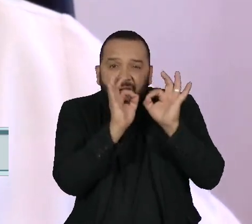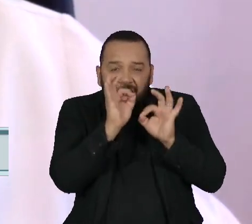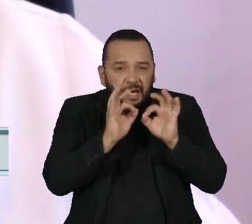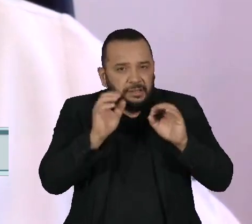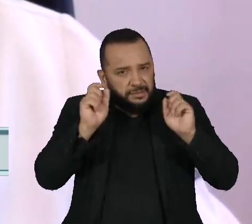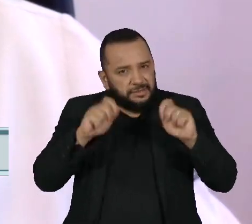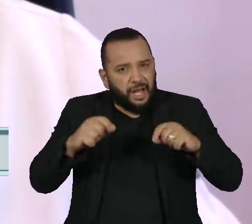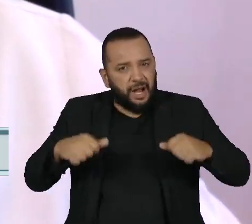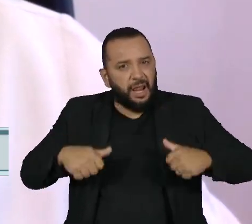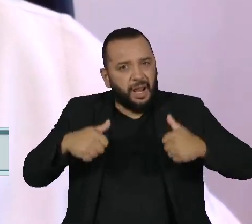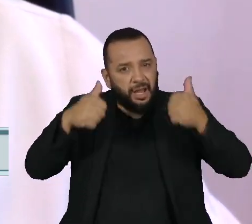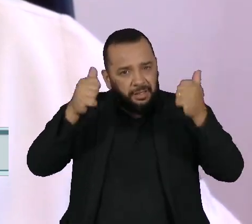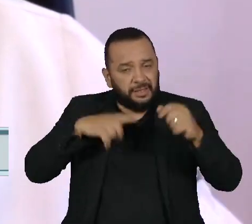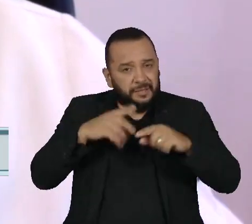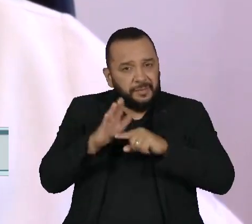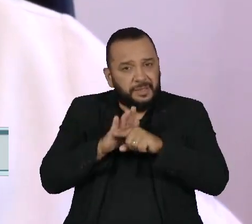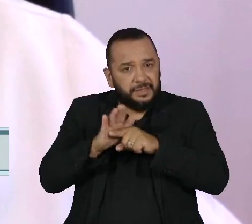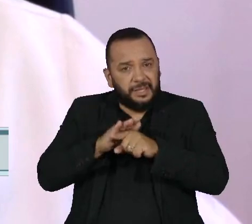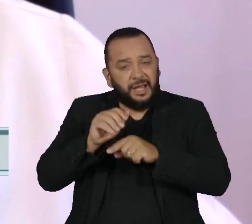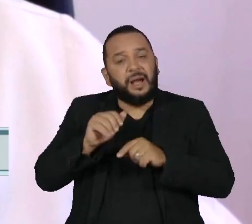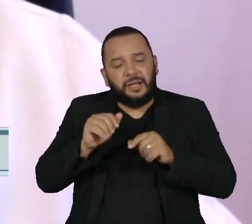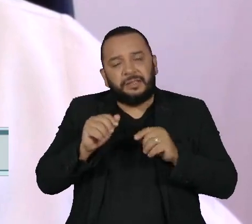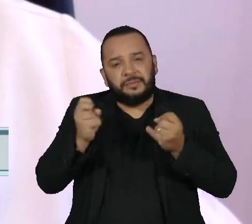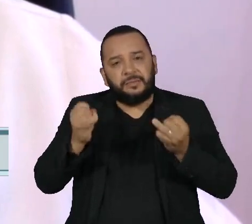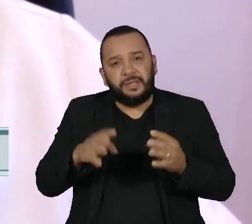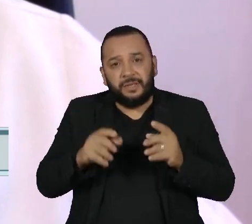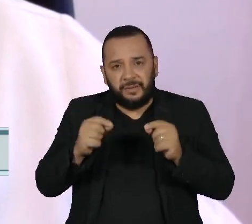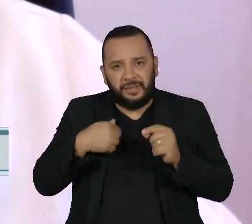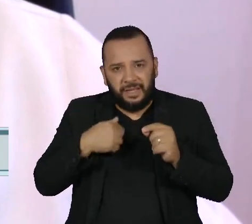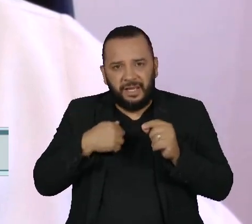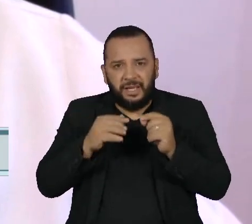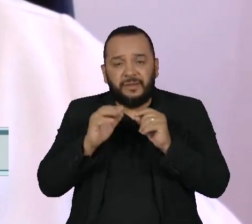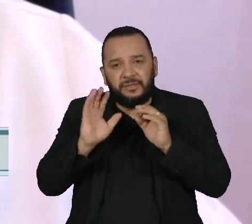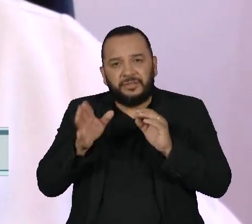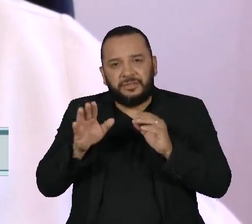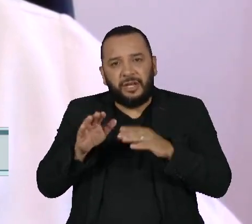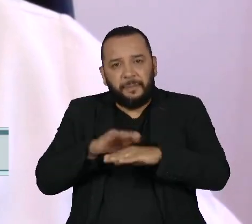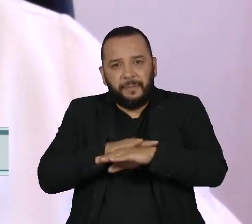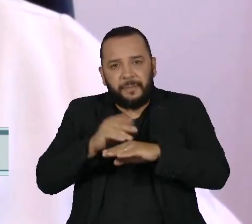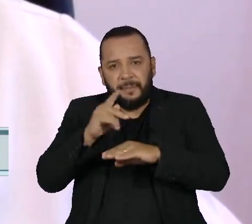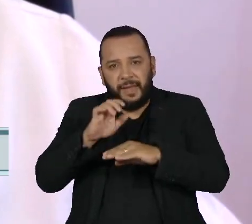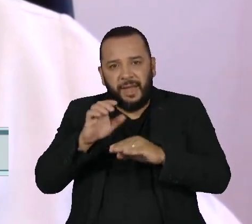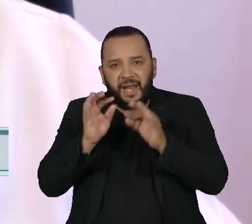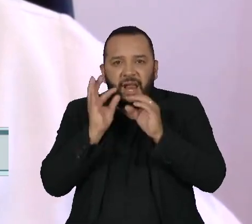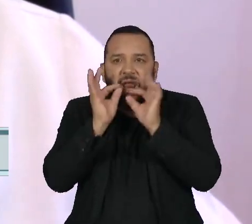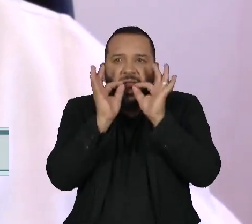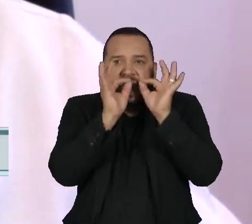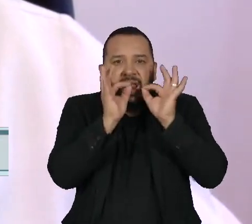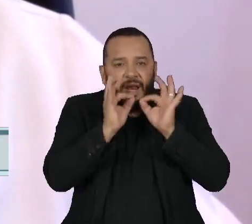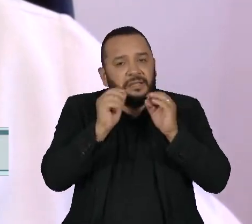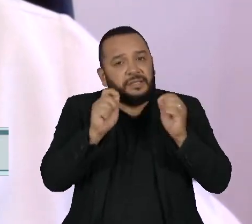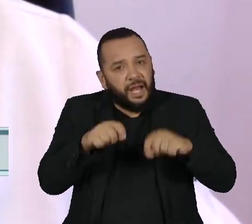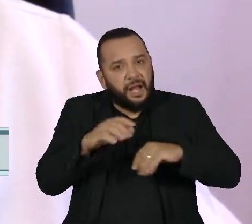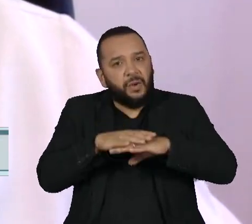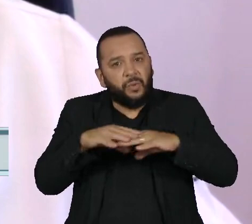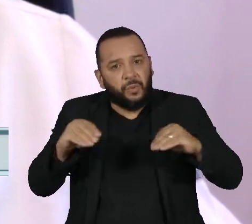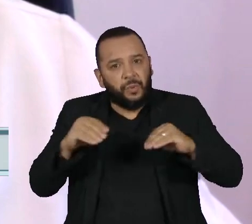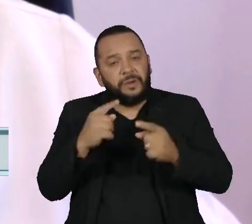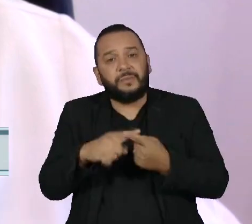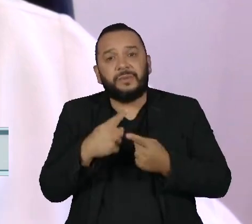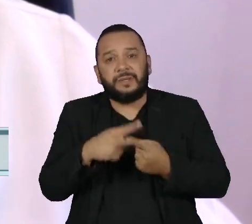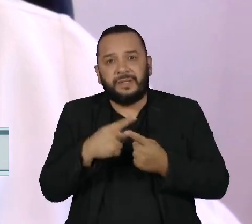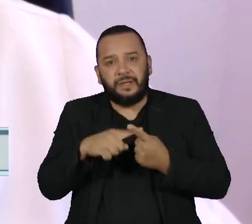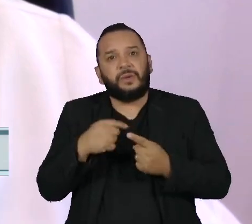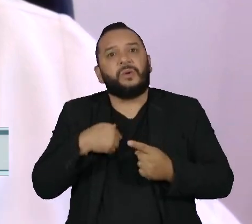tem estudos do Acer Camargo que mostram que a reconstrução pode permitir uma maior chance de cura, porque dá ao cirurgião a chance